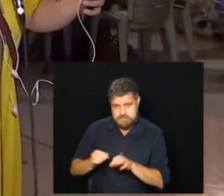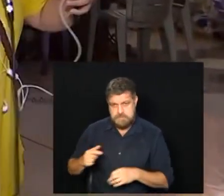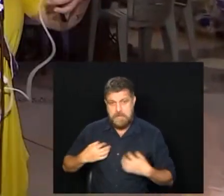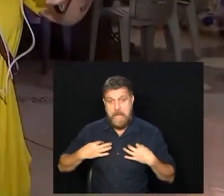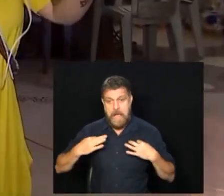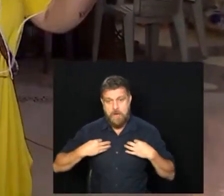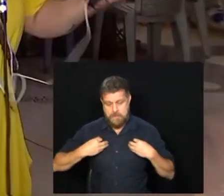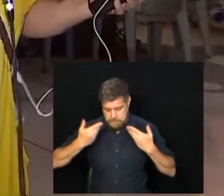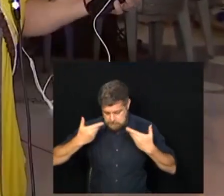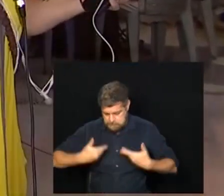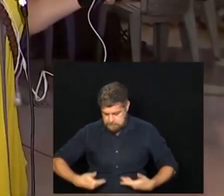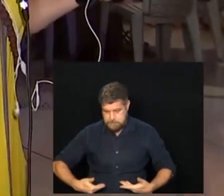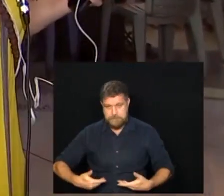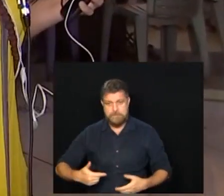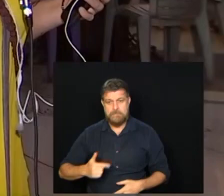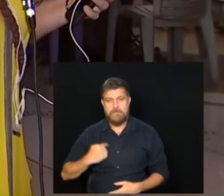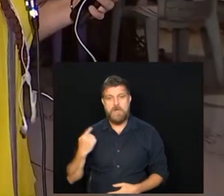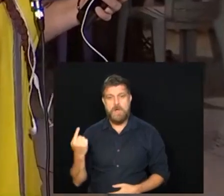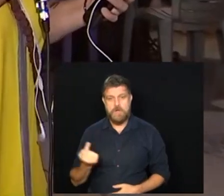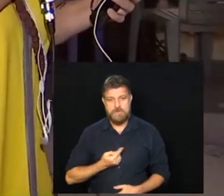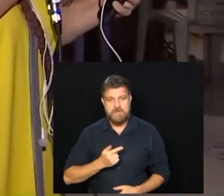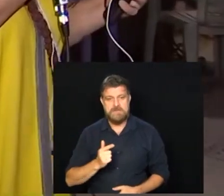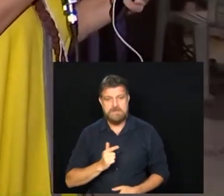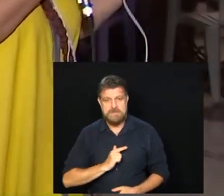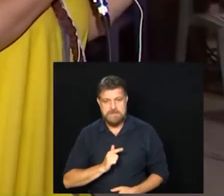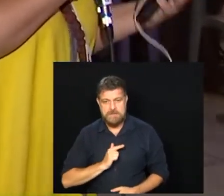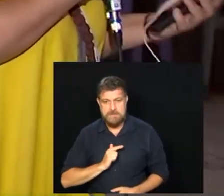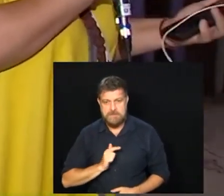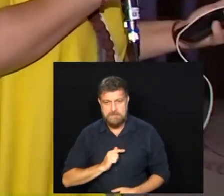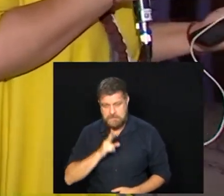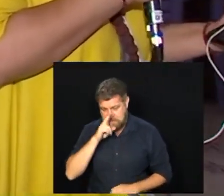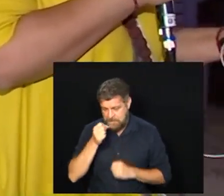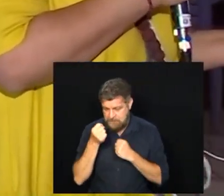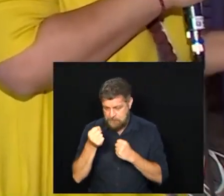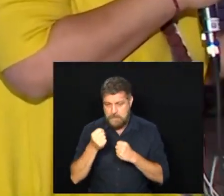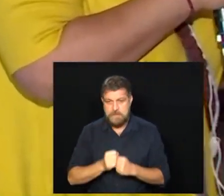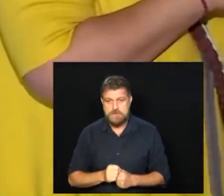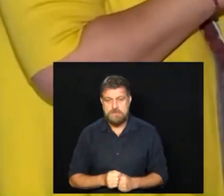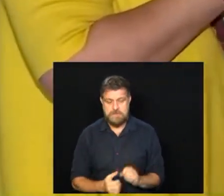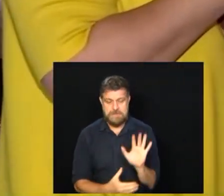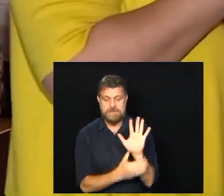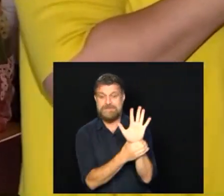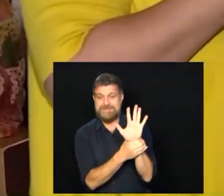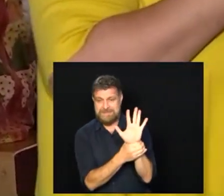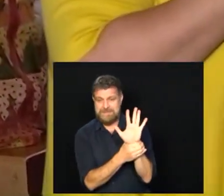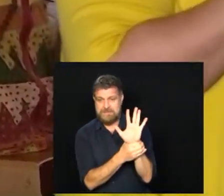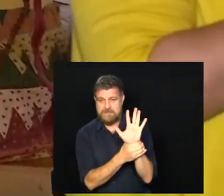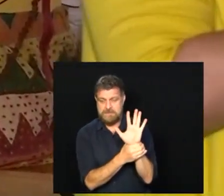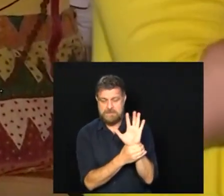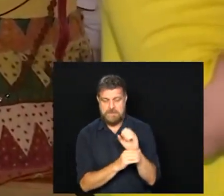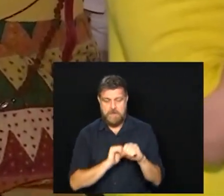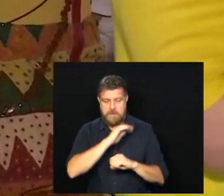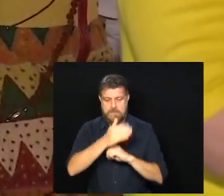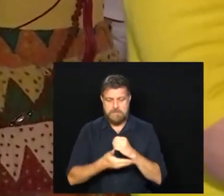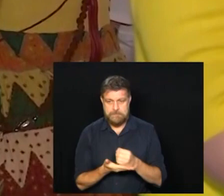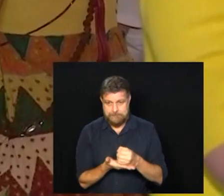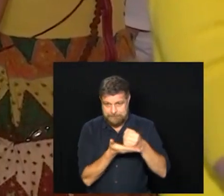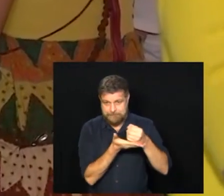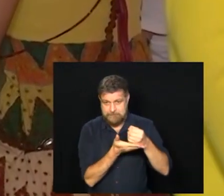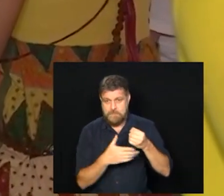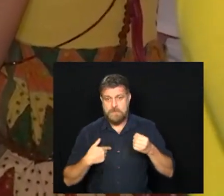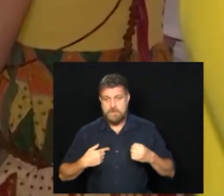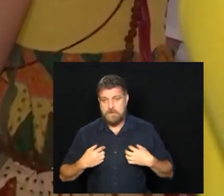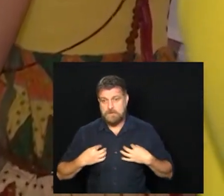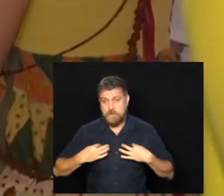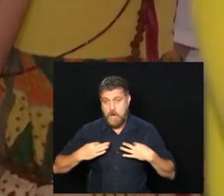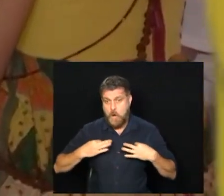estou vestindo. Então nós mesmos temos essa coisa forte com a sustentabilidade. Entendi. Fazemos nossas próprias roupas e